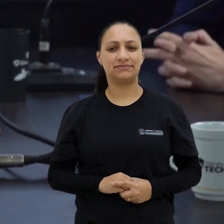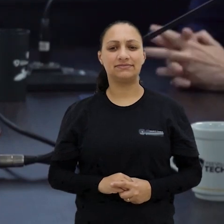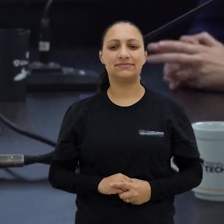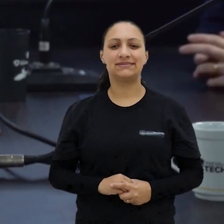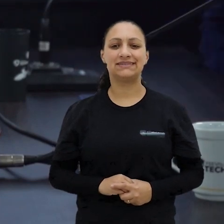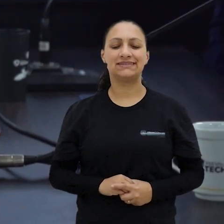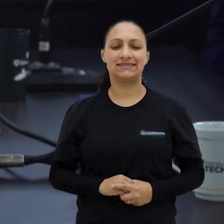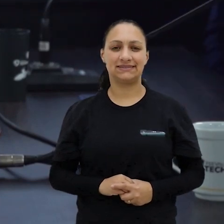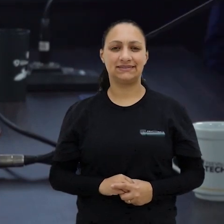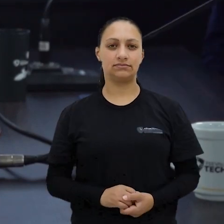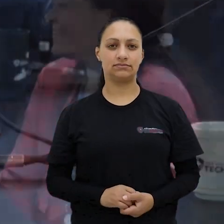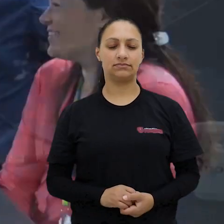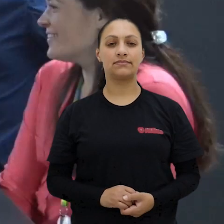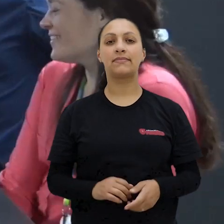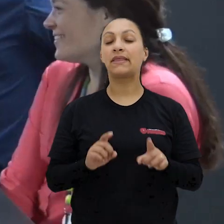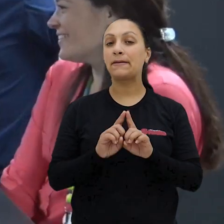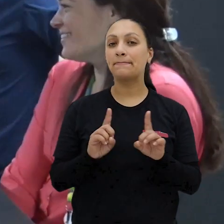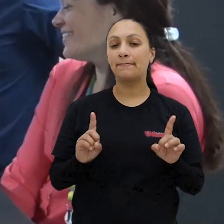aqui.